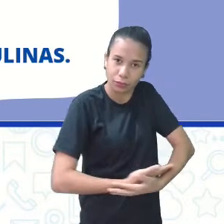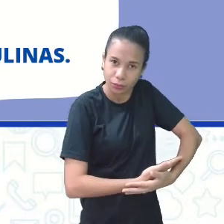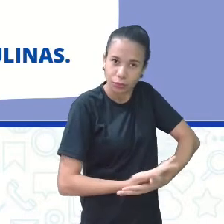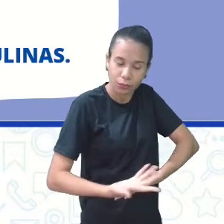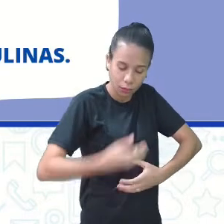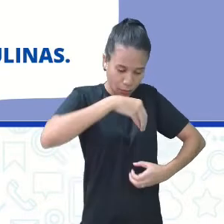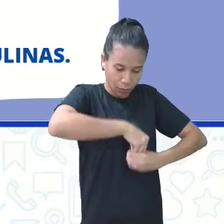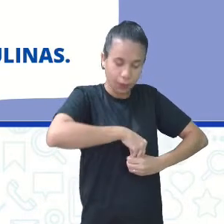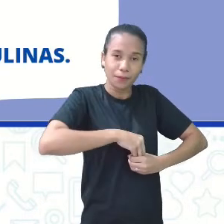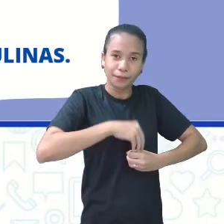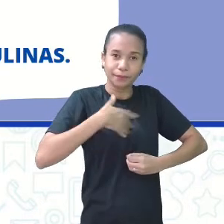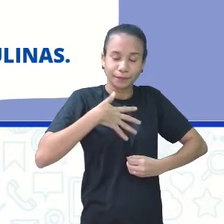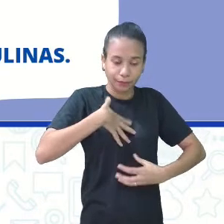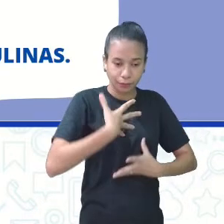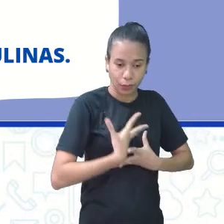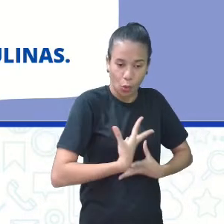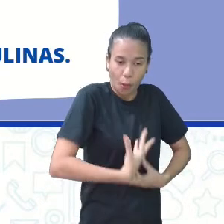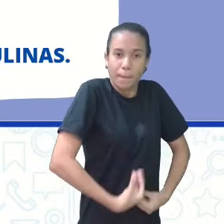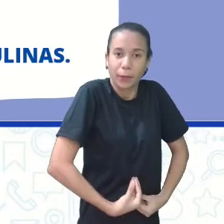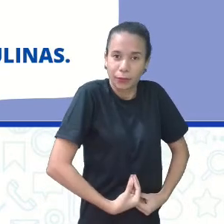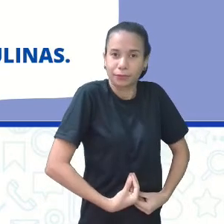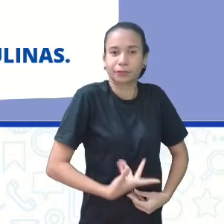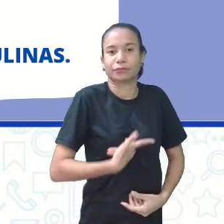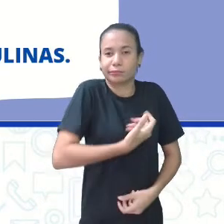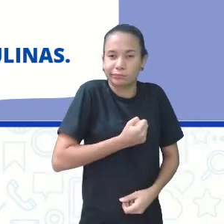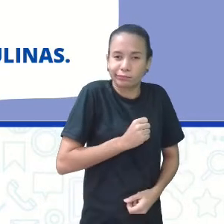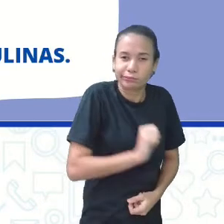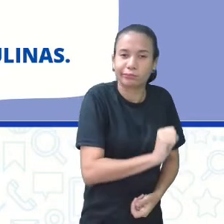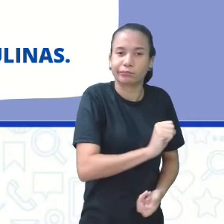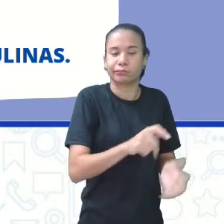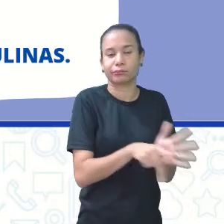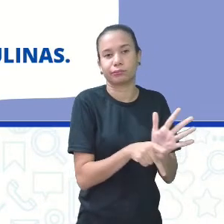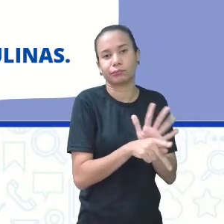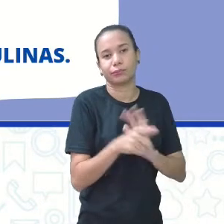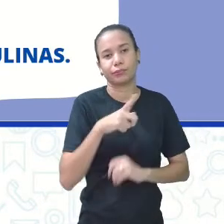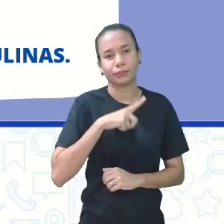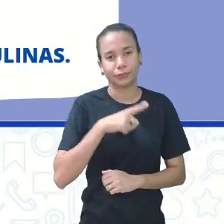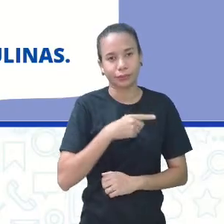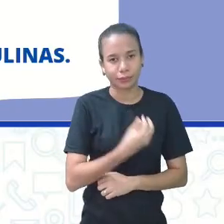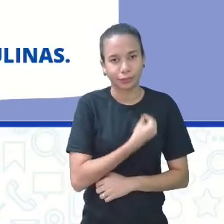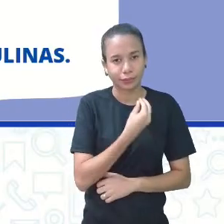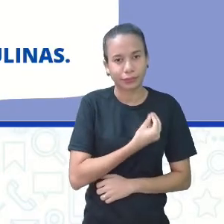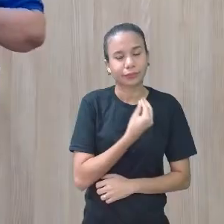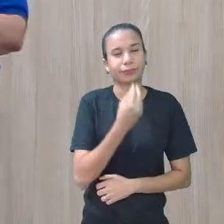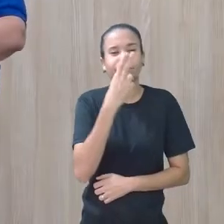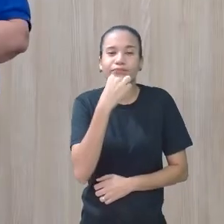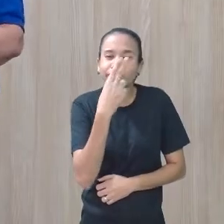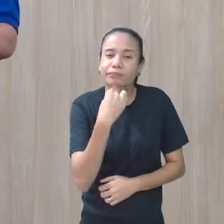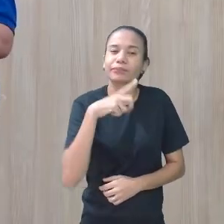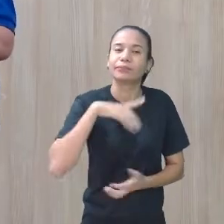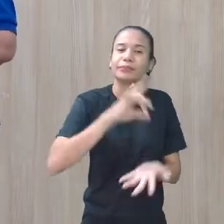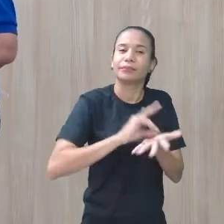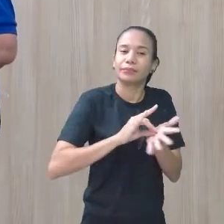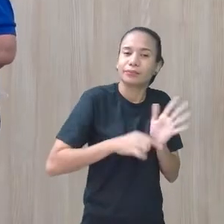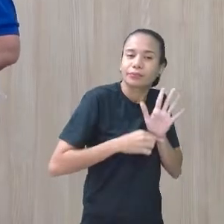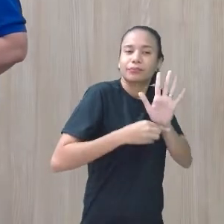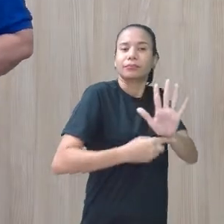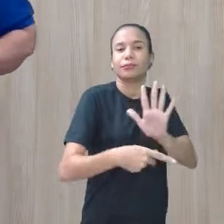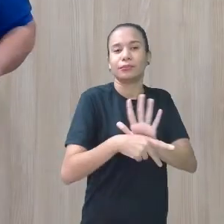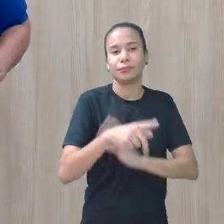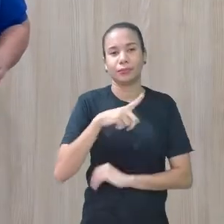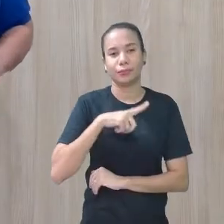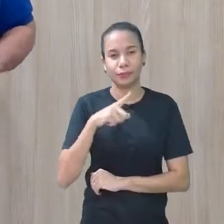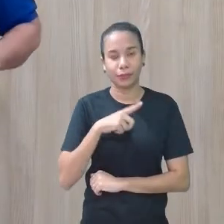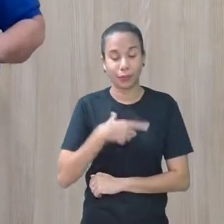novo indivíduo, não é? Grandes defesas, grandes substâncias, nutrientes que vão aí ajudar a